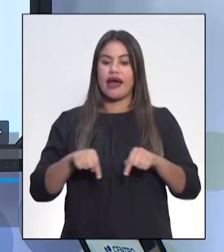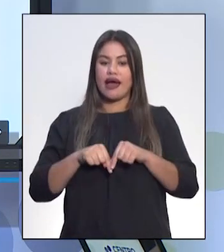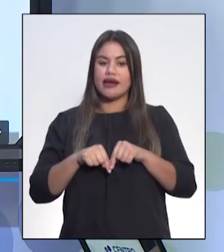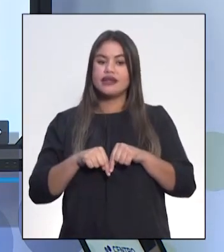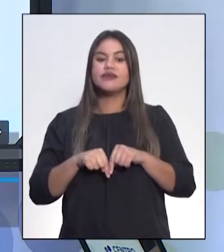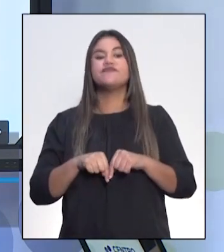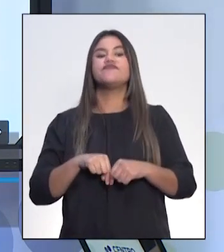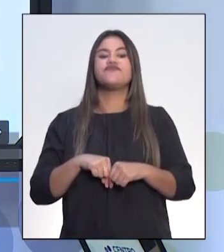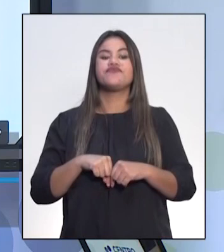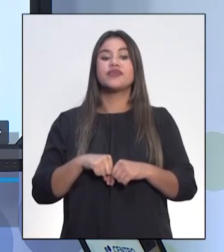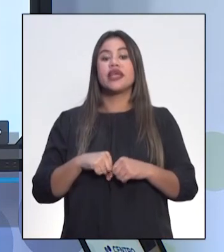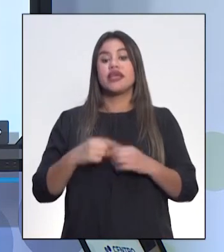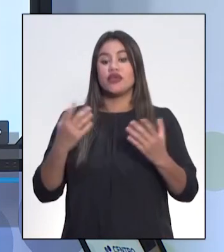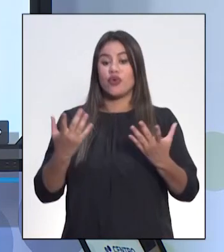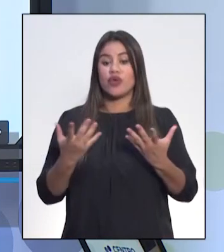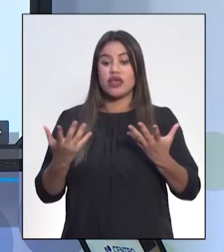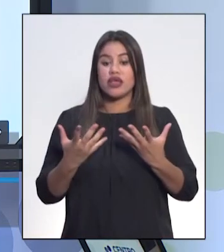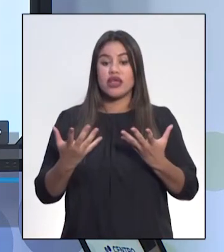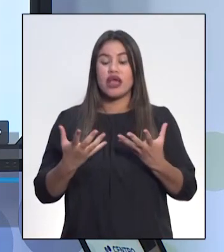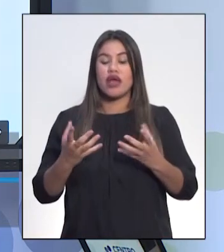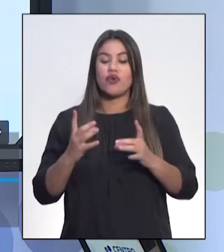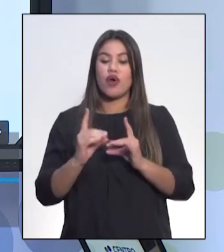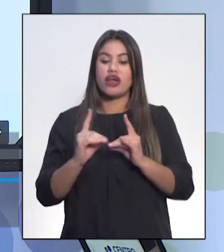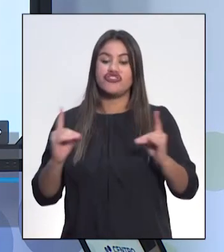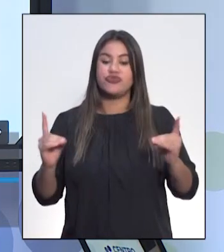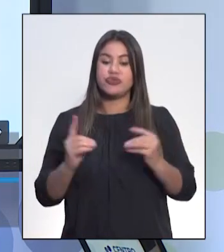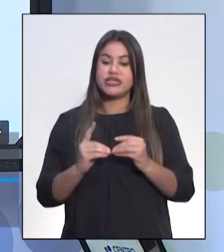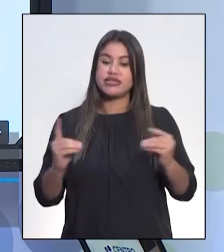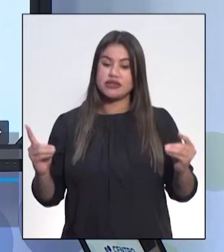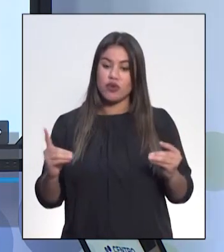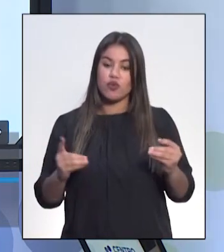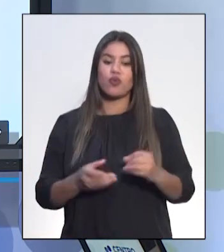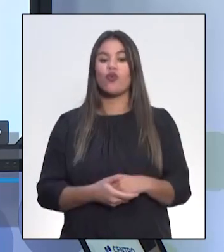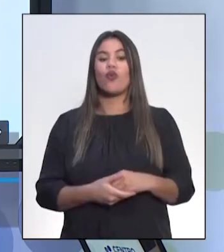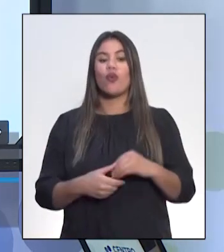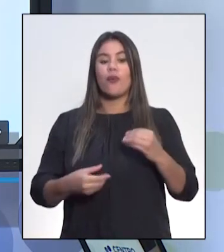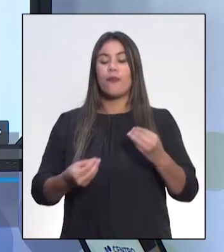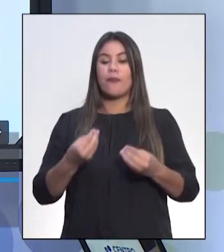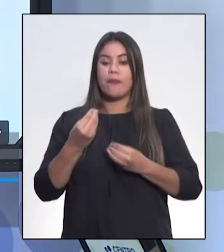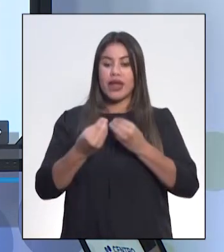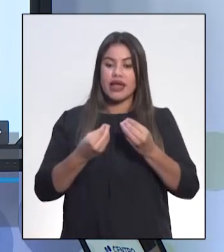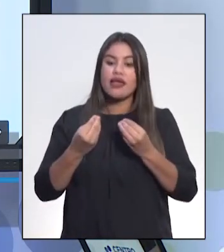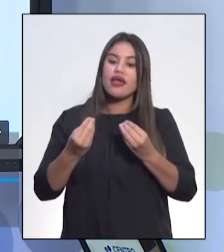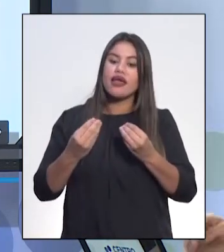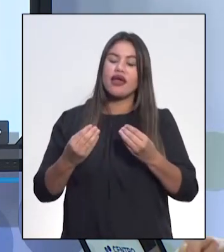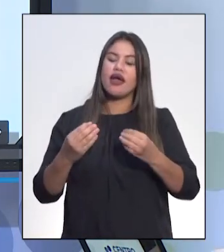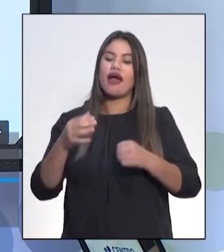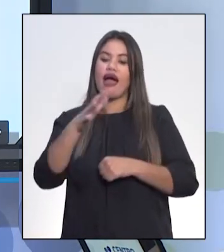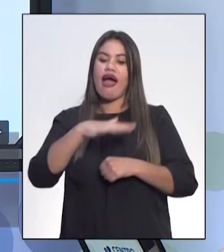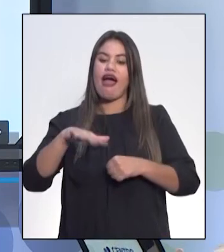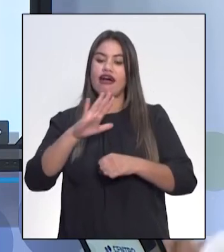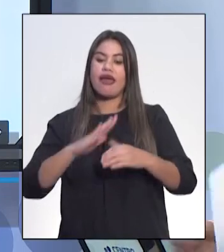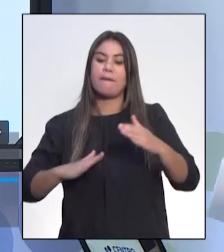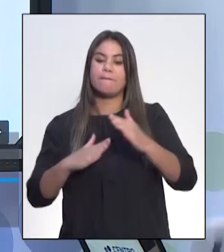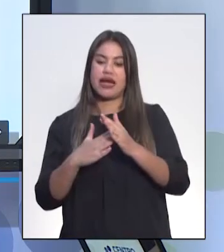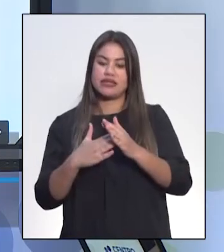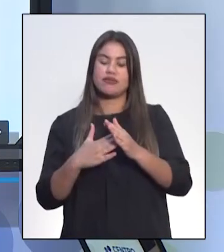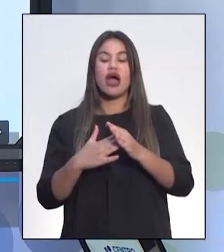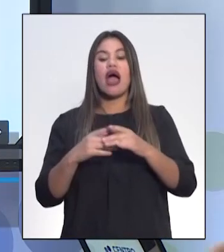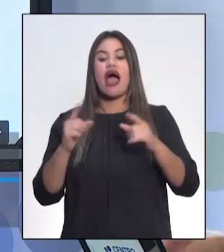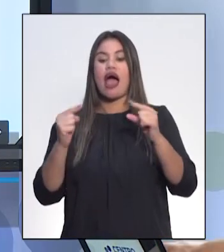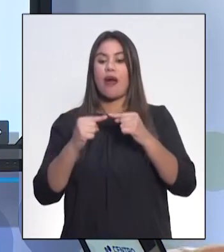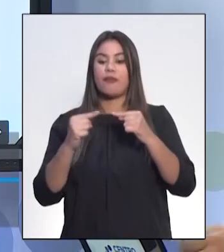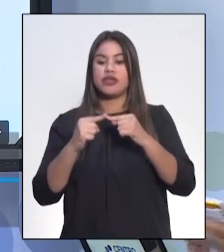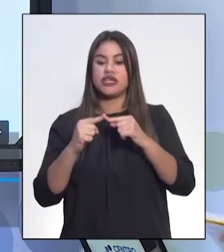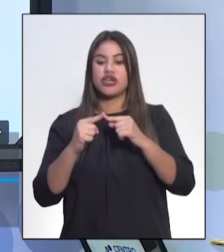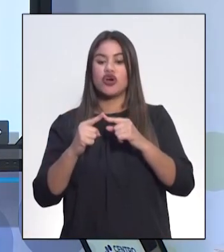função quadrática, e eu quero as dimensões para que a área seja máxima. Toda vez que eu falo em área máxima, eu estou falando do vértice. Então, eu quero o